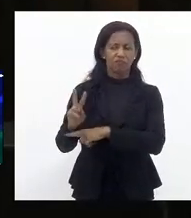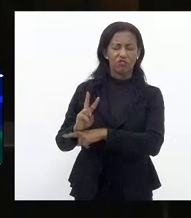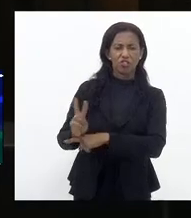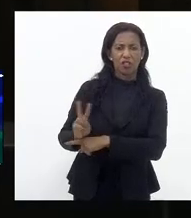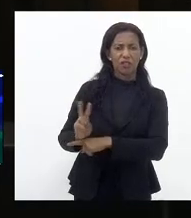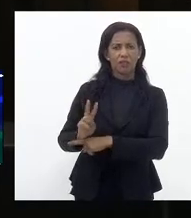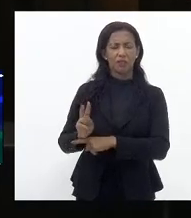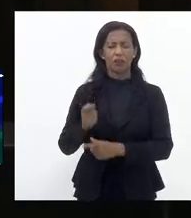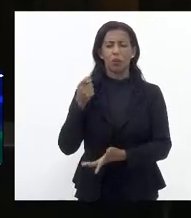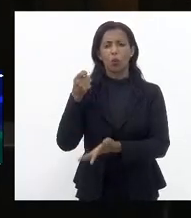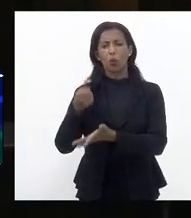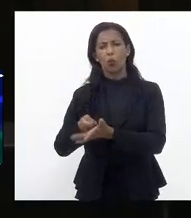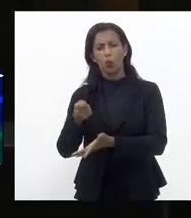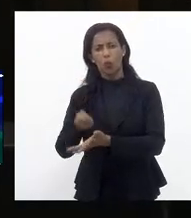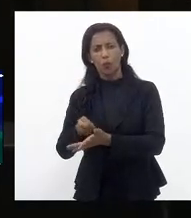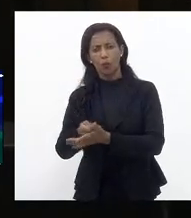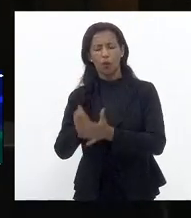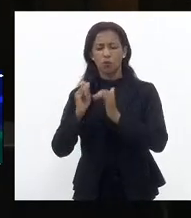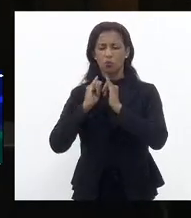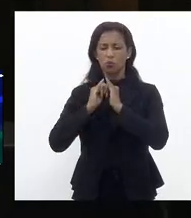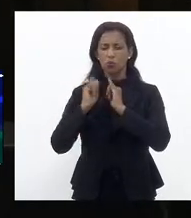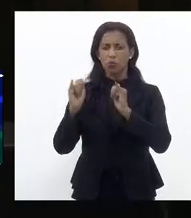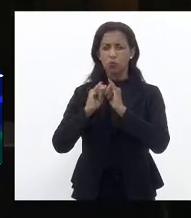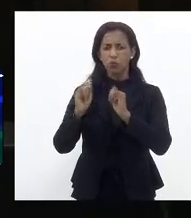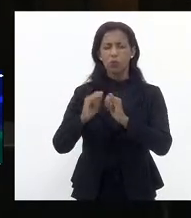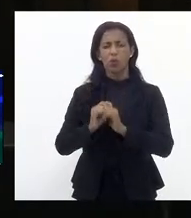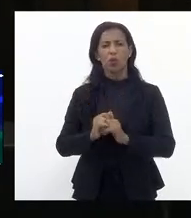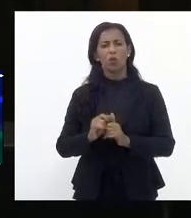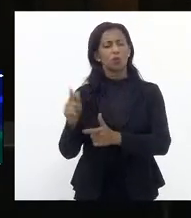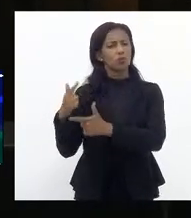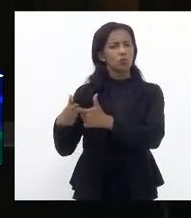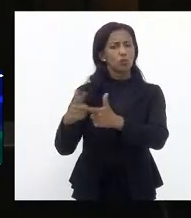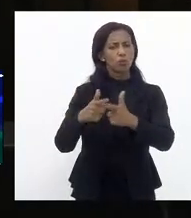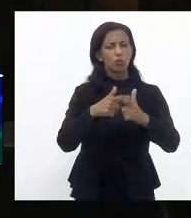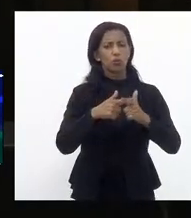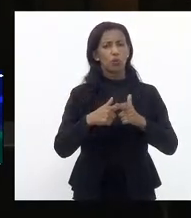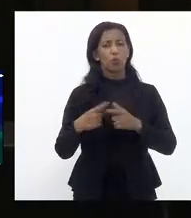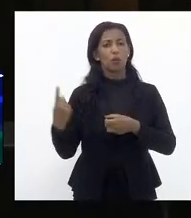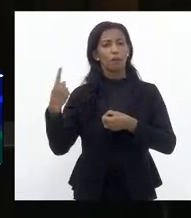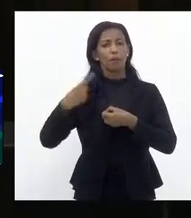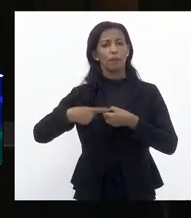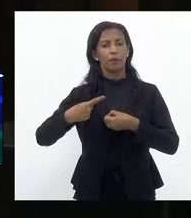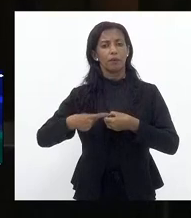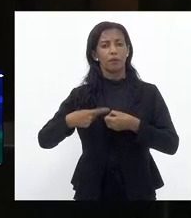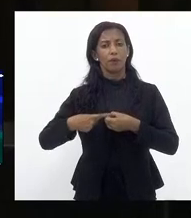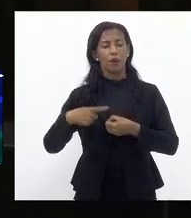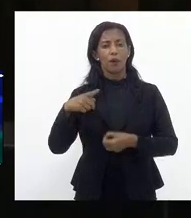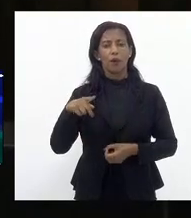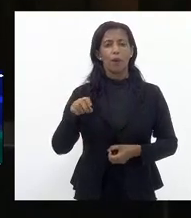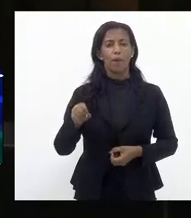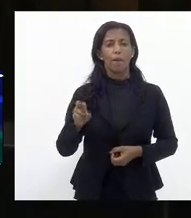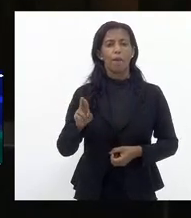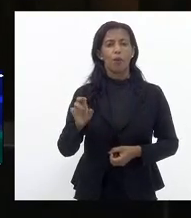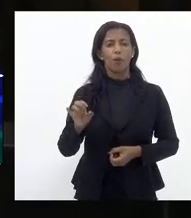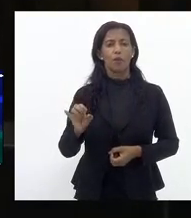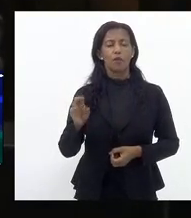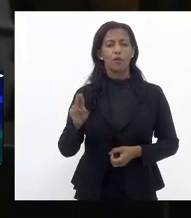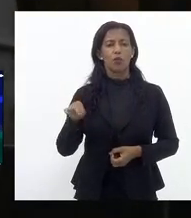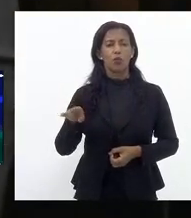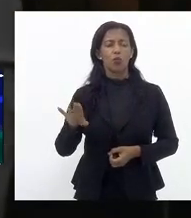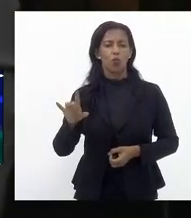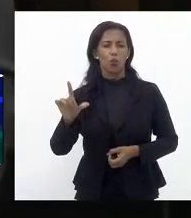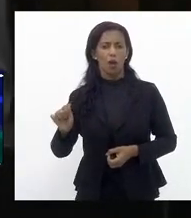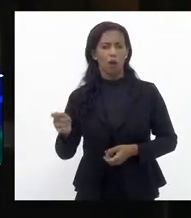fiscalizando, cobrando, denunciando as mazelas do município de Porciúncula,